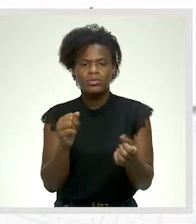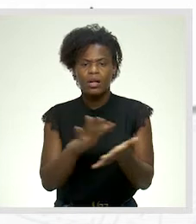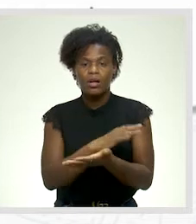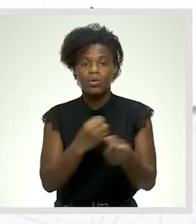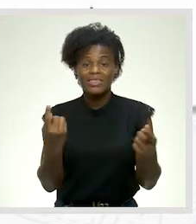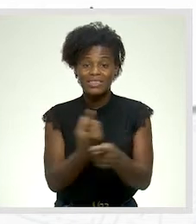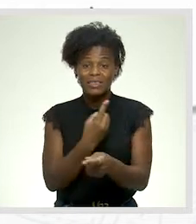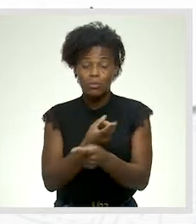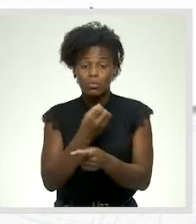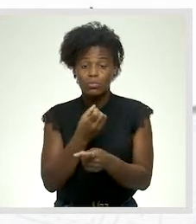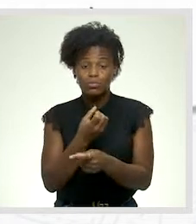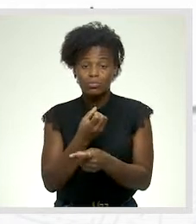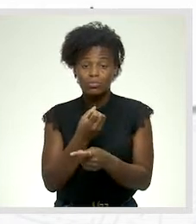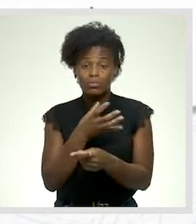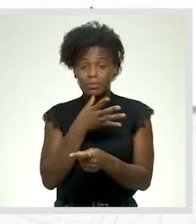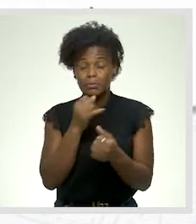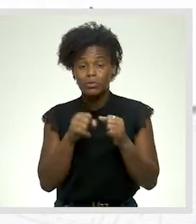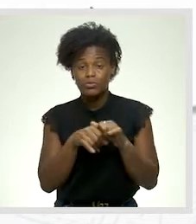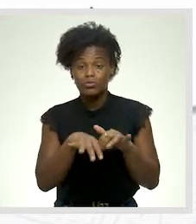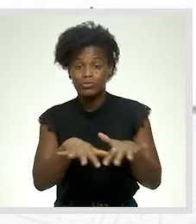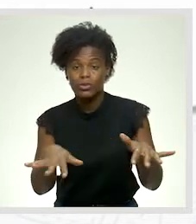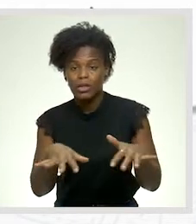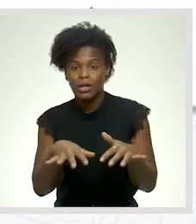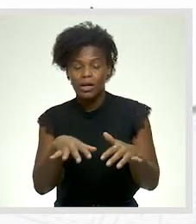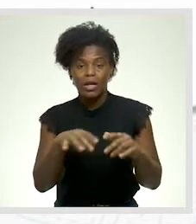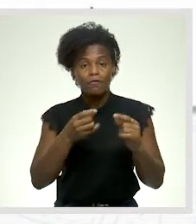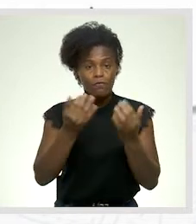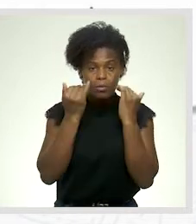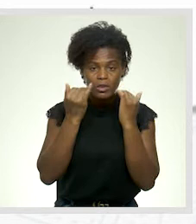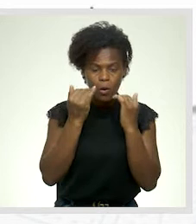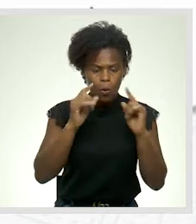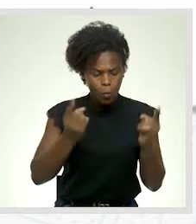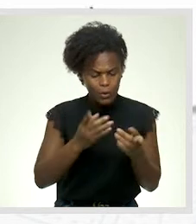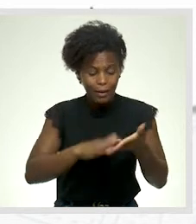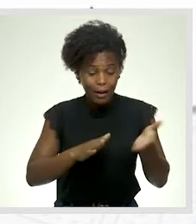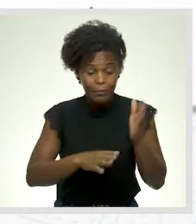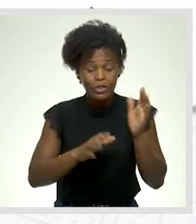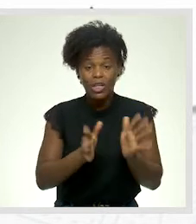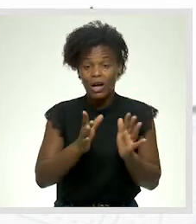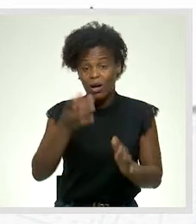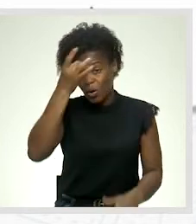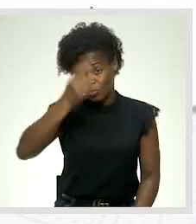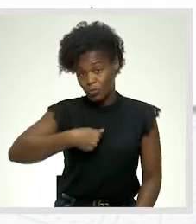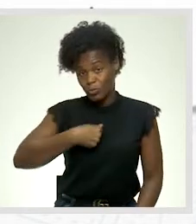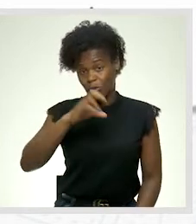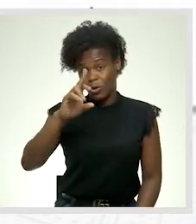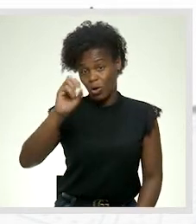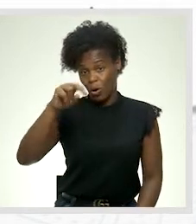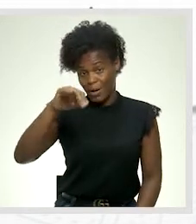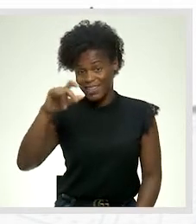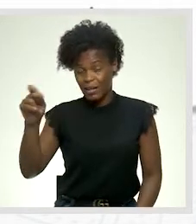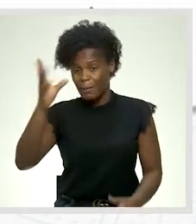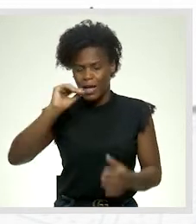curta e muito rápida. Já a crónica é uma narrativa mais extensa, mais